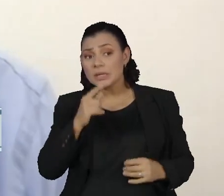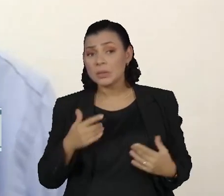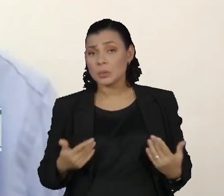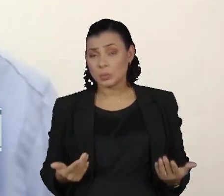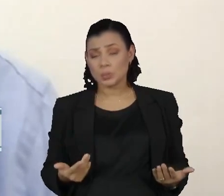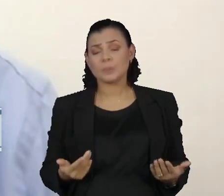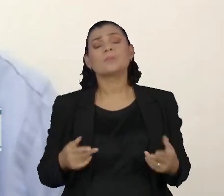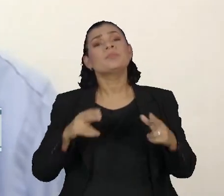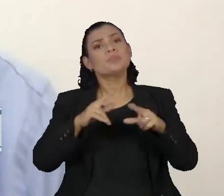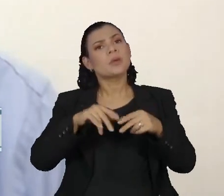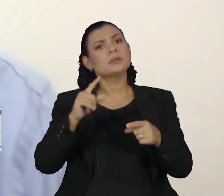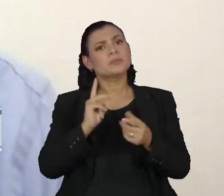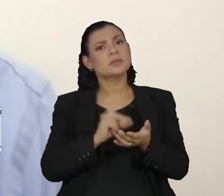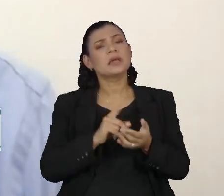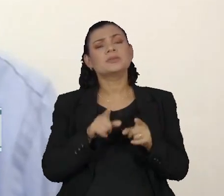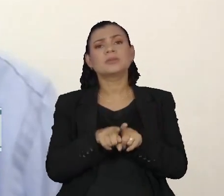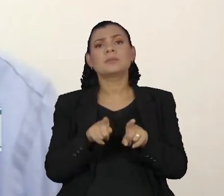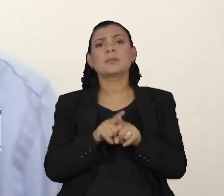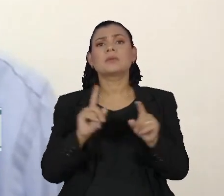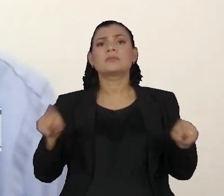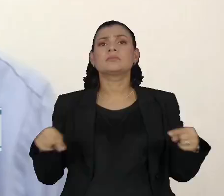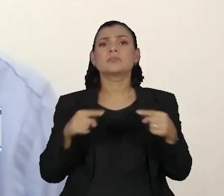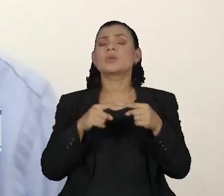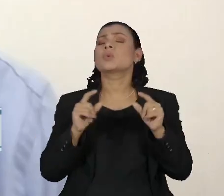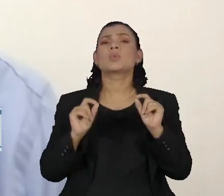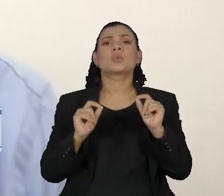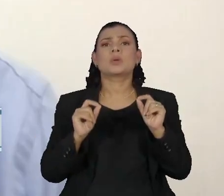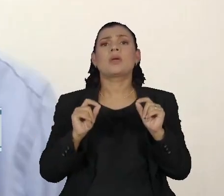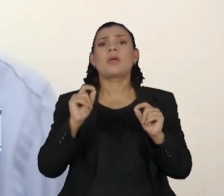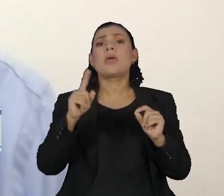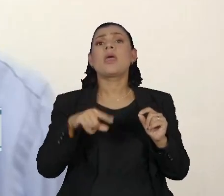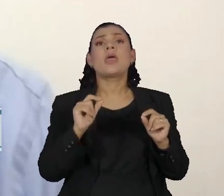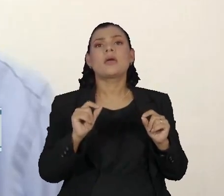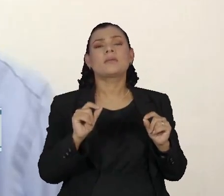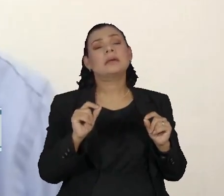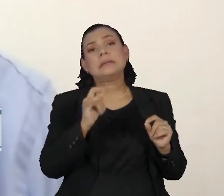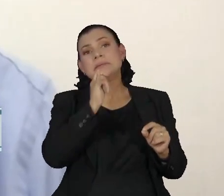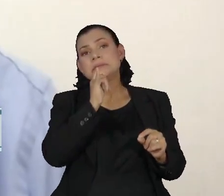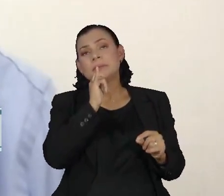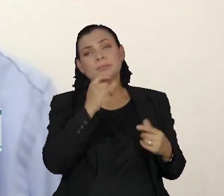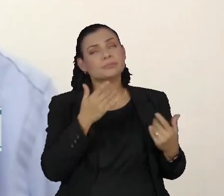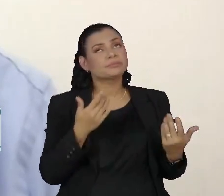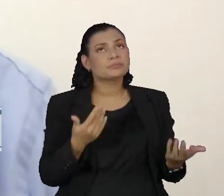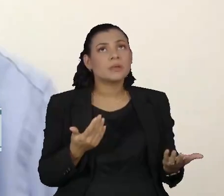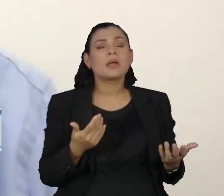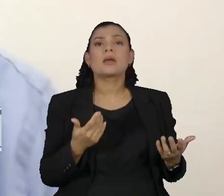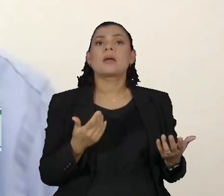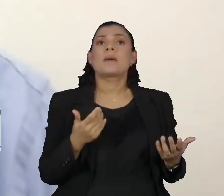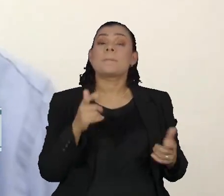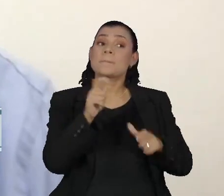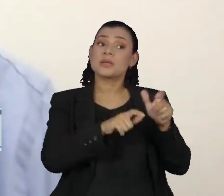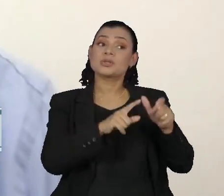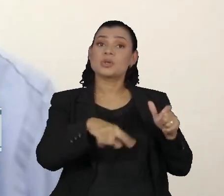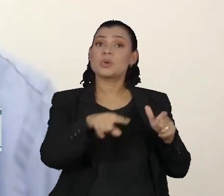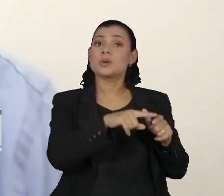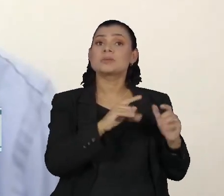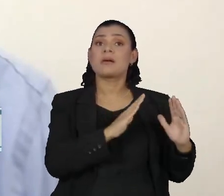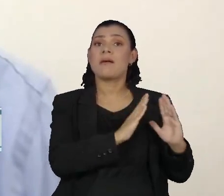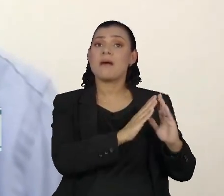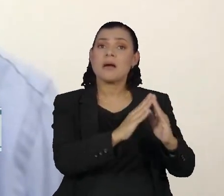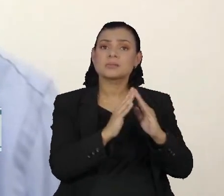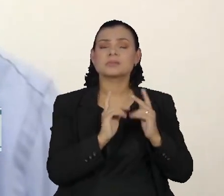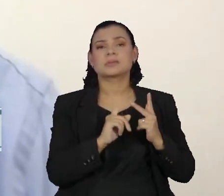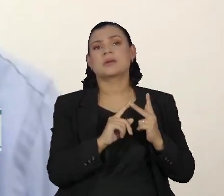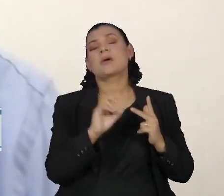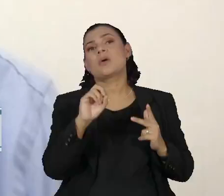que também tem muito a ver com a vulnerabilidade, é a exposição. Ou seja, por exemplo, a casas ou